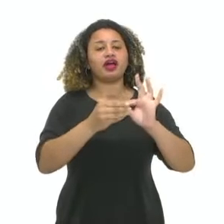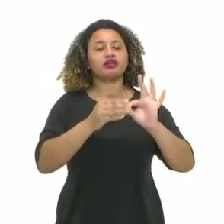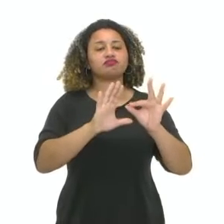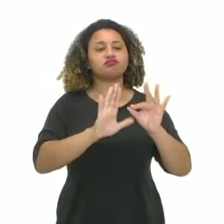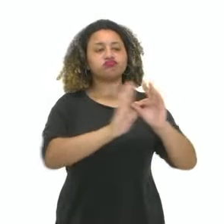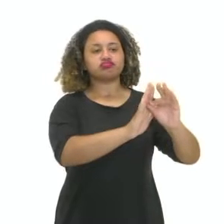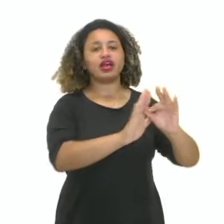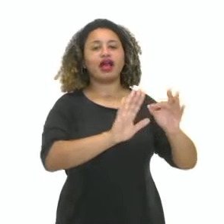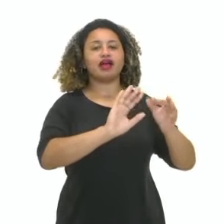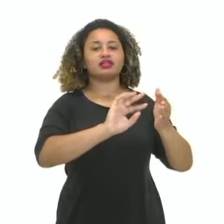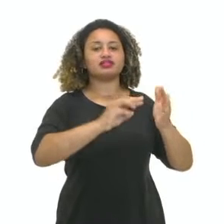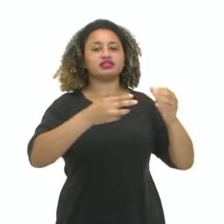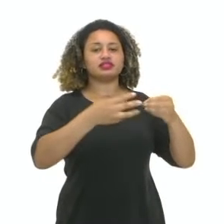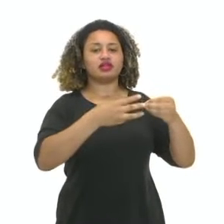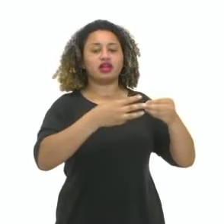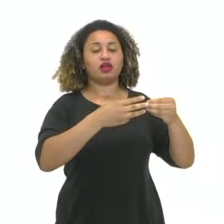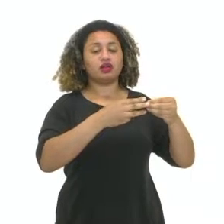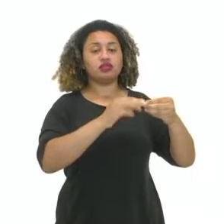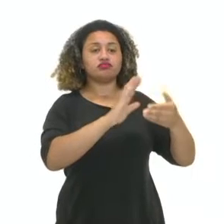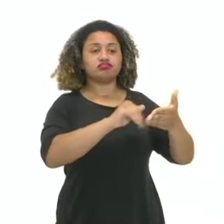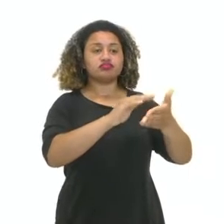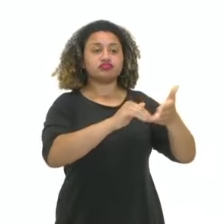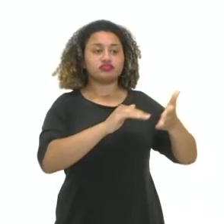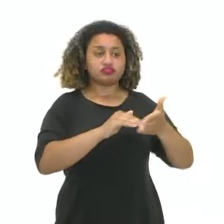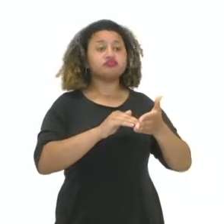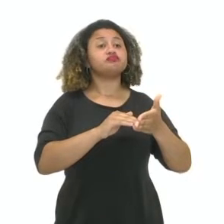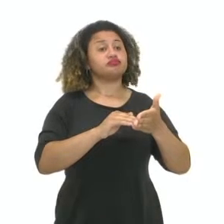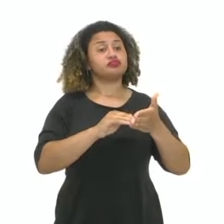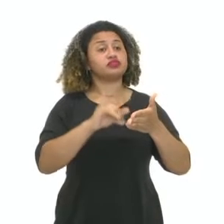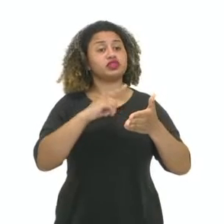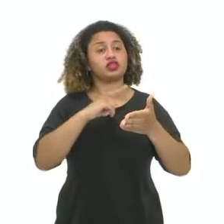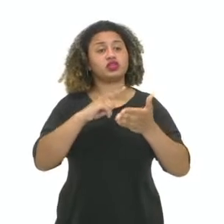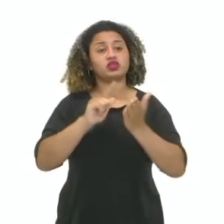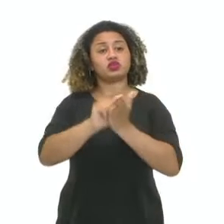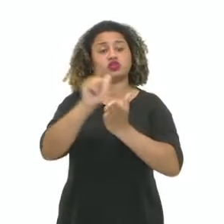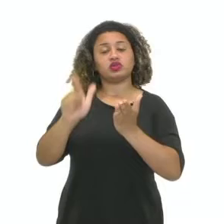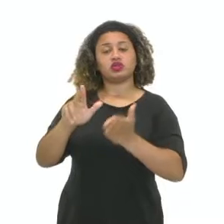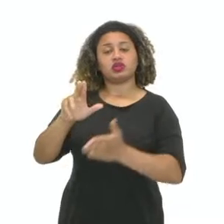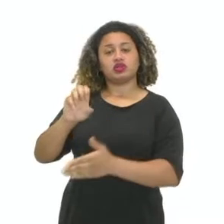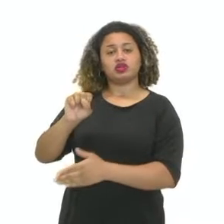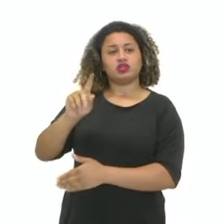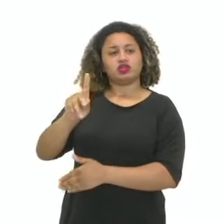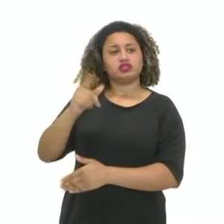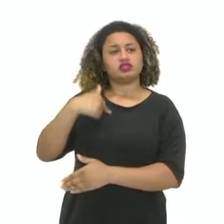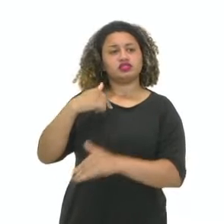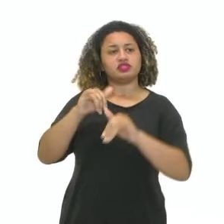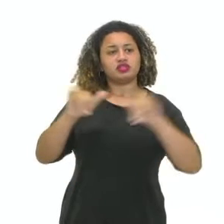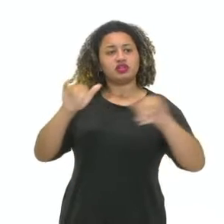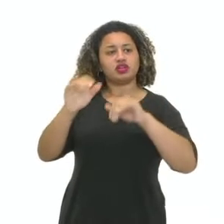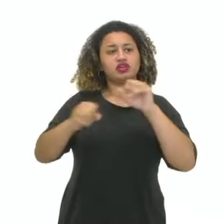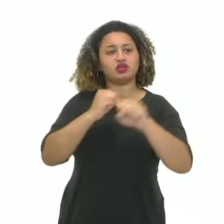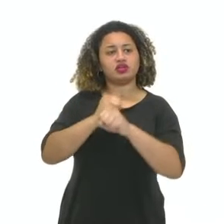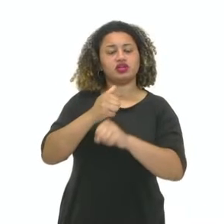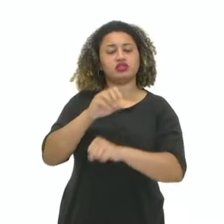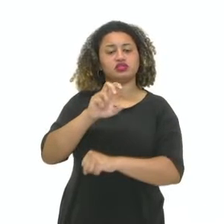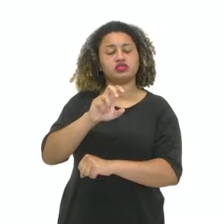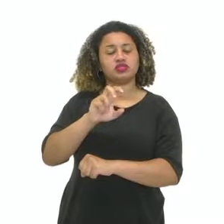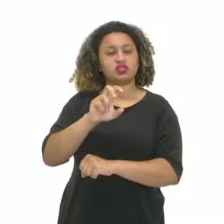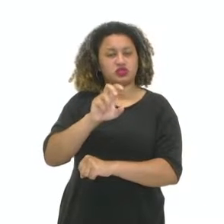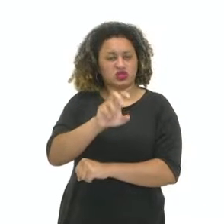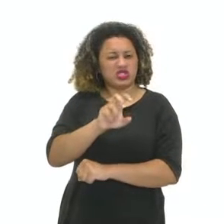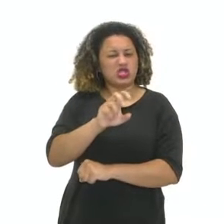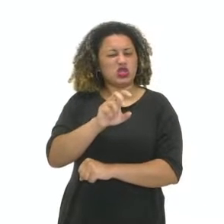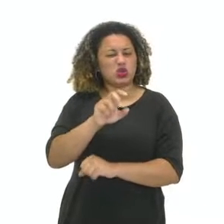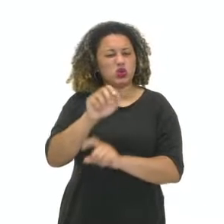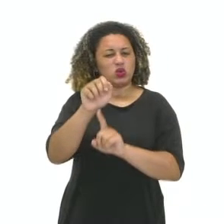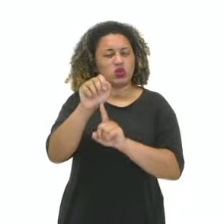células e eliminá-lo. Destaca o Jornal da USP. Essa notícia é de agora, né? 5/10/2021.